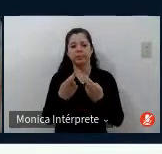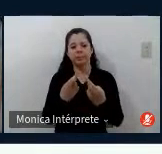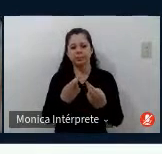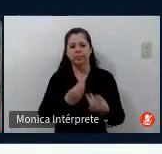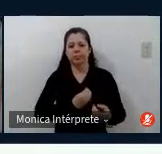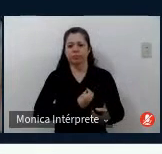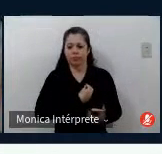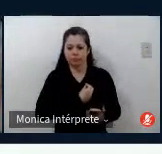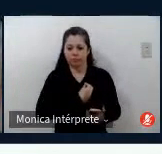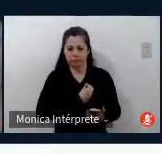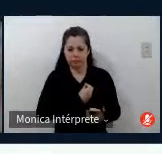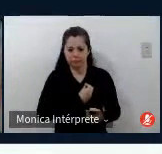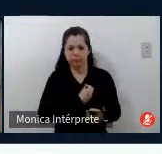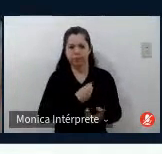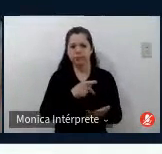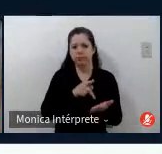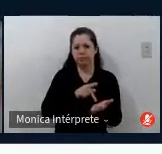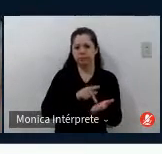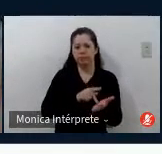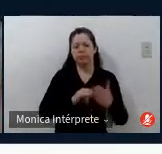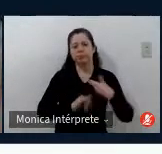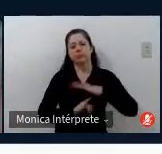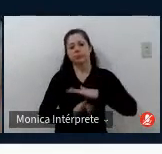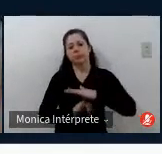no IFE, nossas experiências